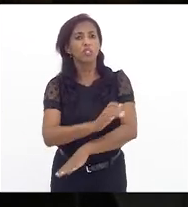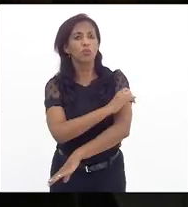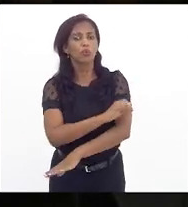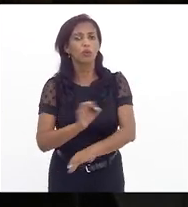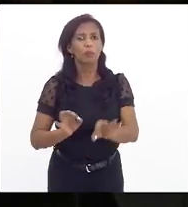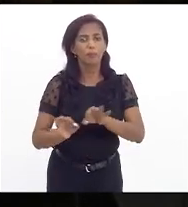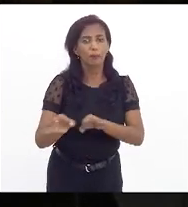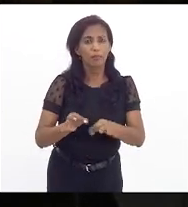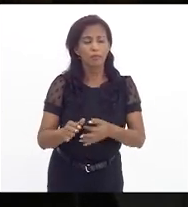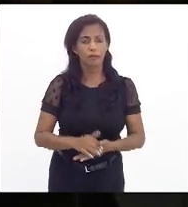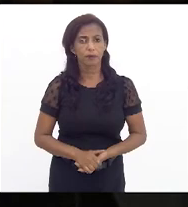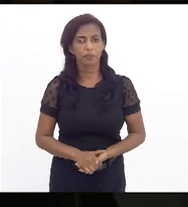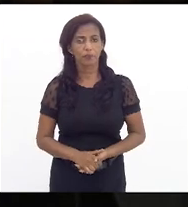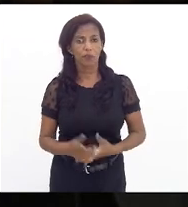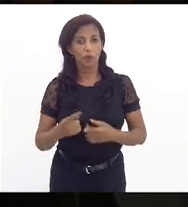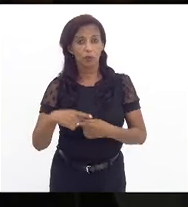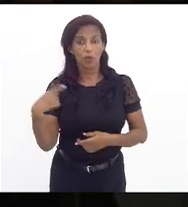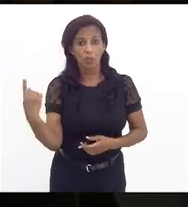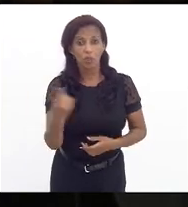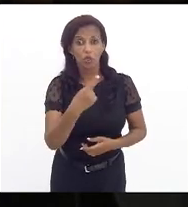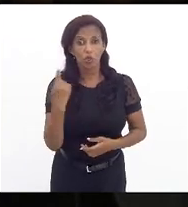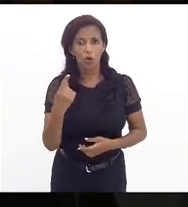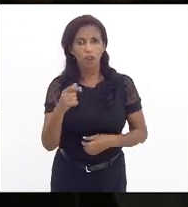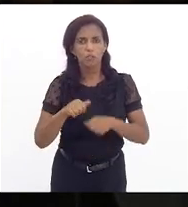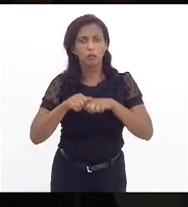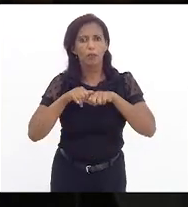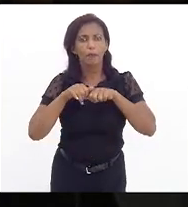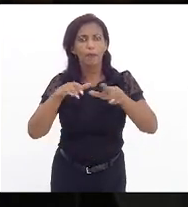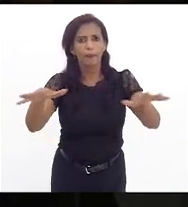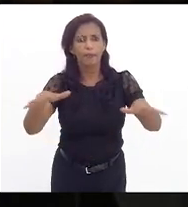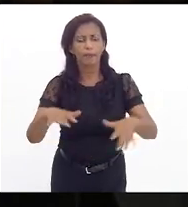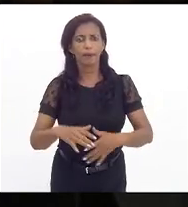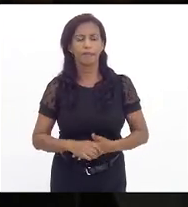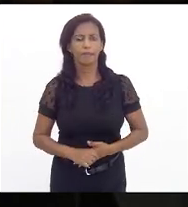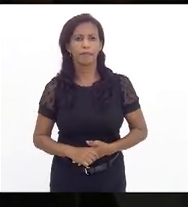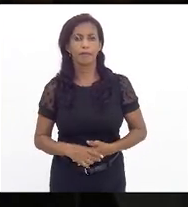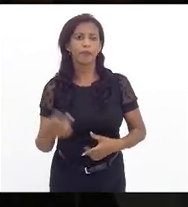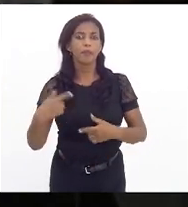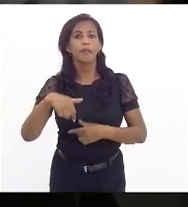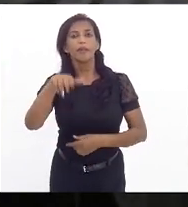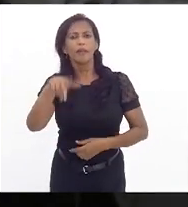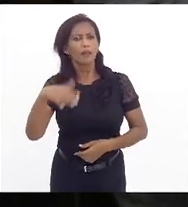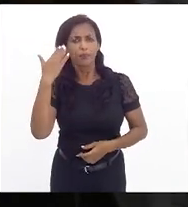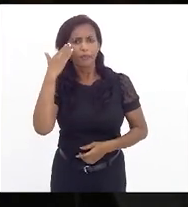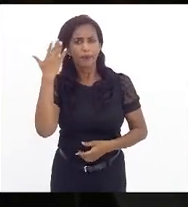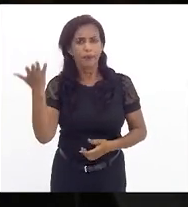não se preparou? Porque nós estamos no meio de uma pandemia. E quem ainda não